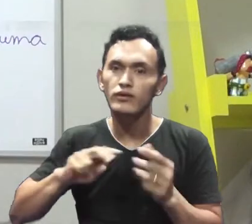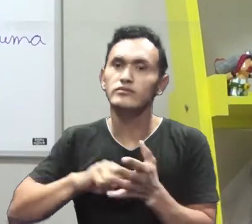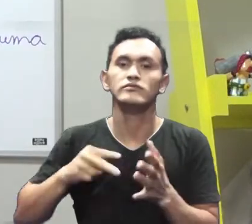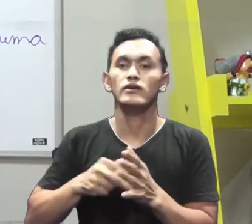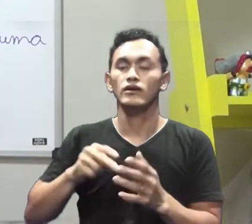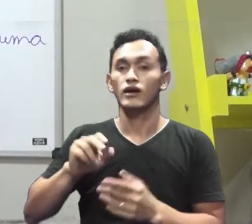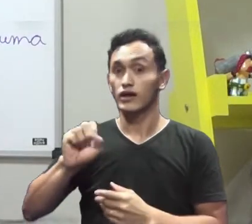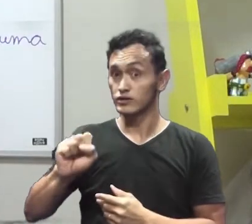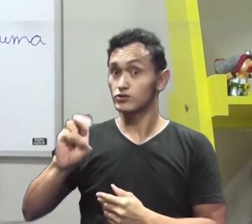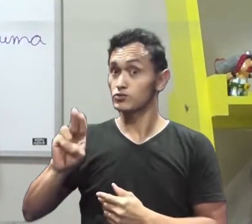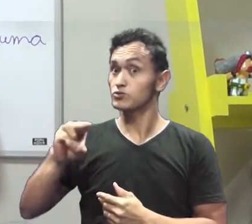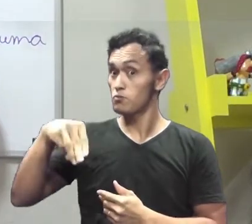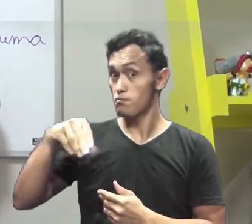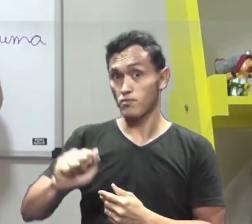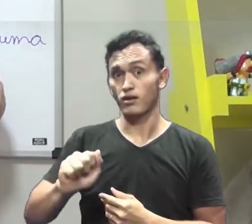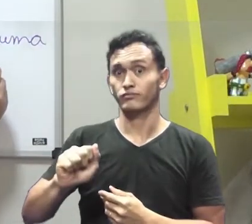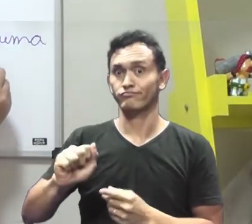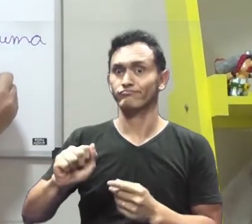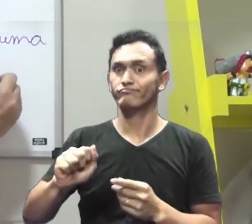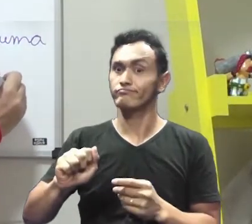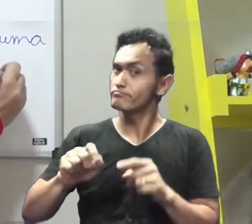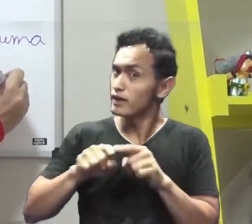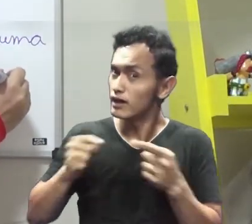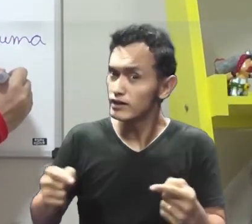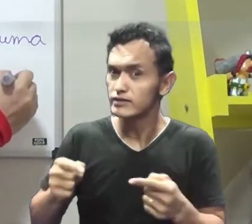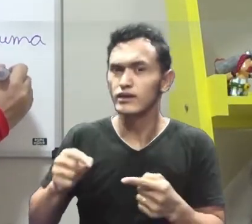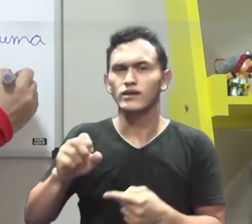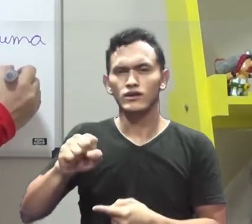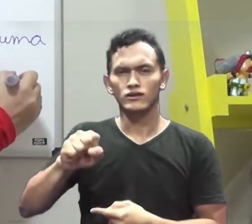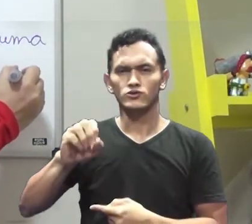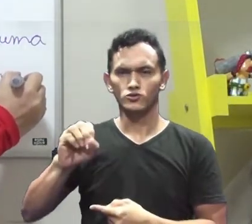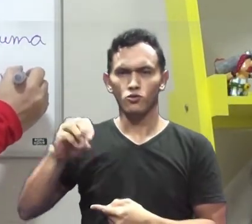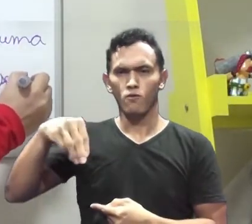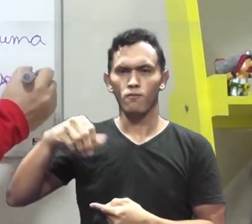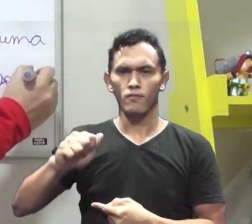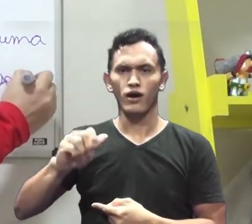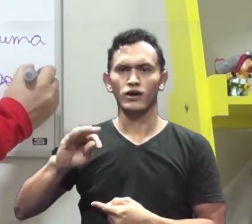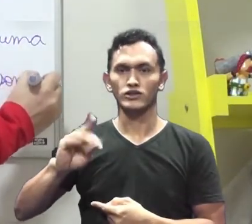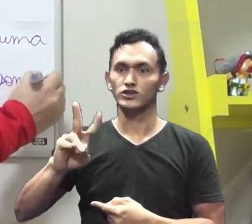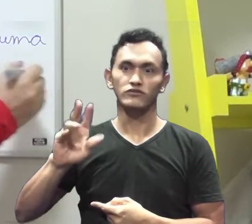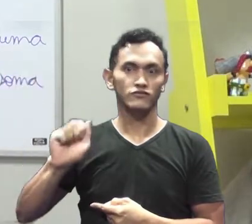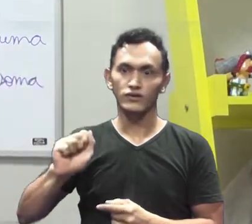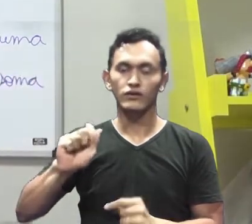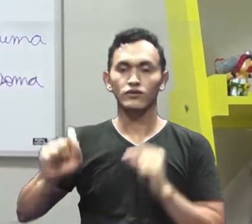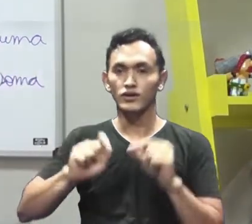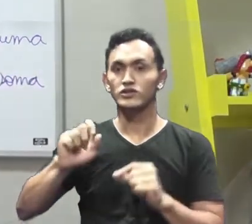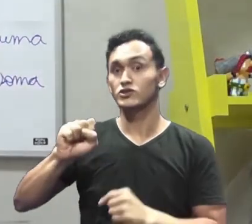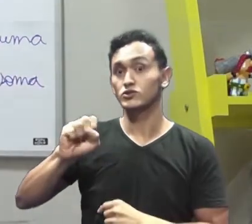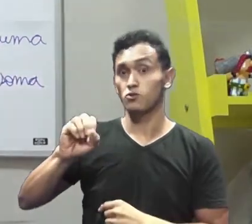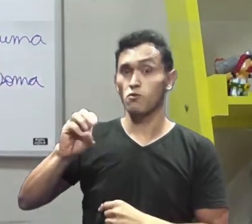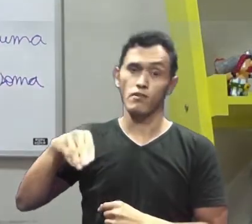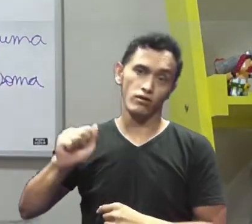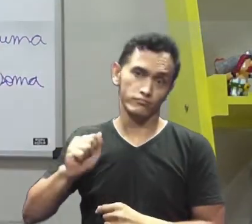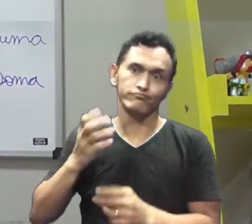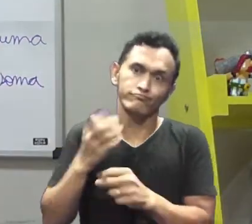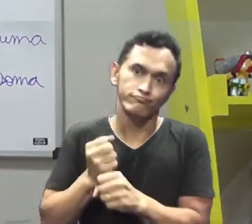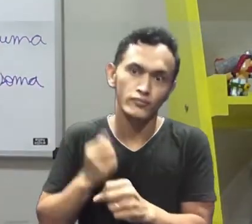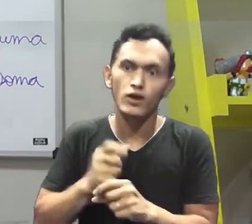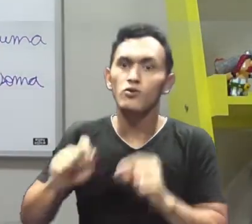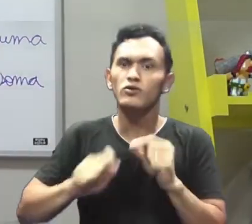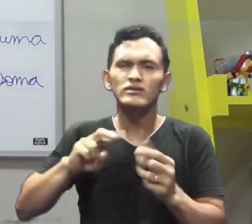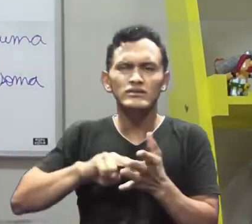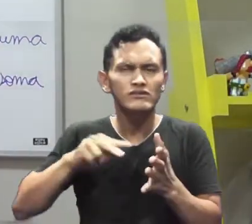E somativa vem de em soma, quer dizer em adição. O que